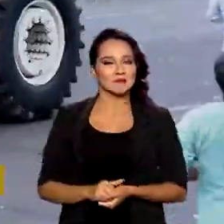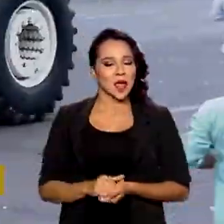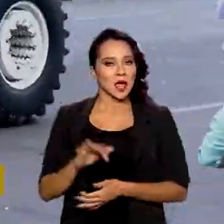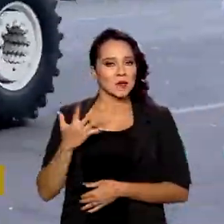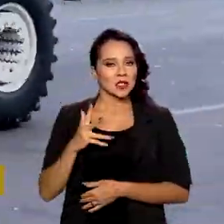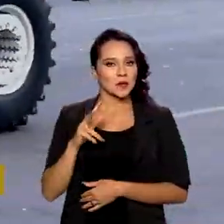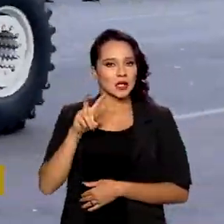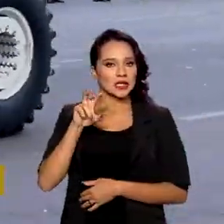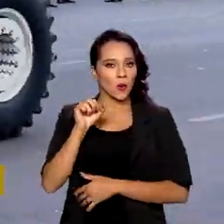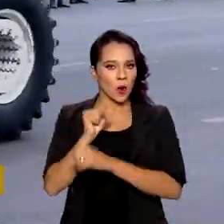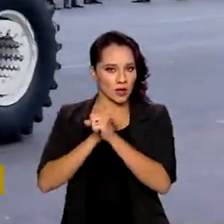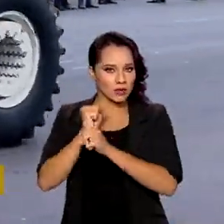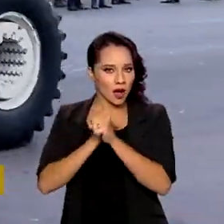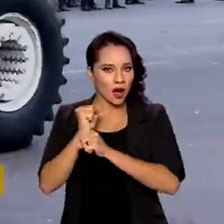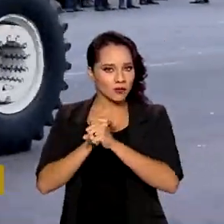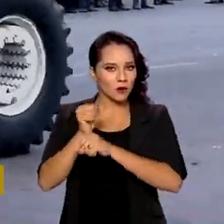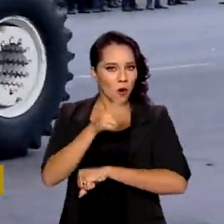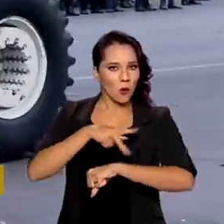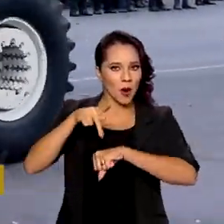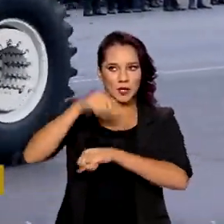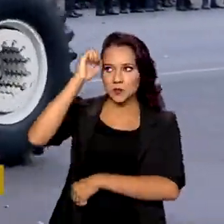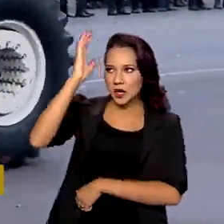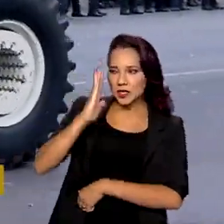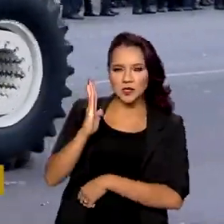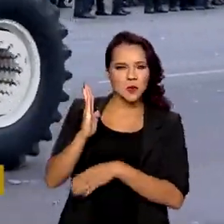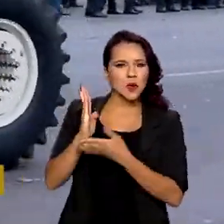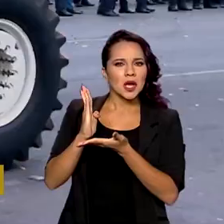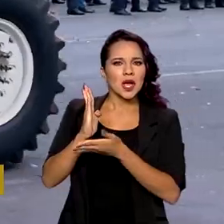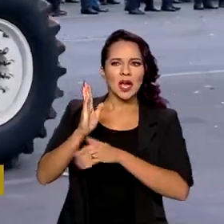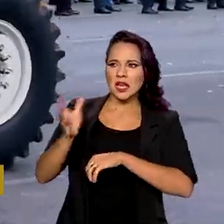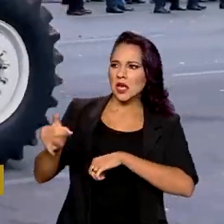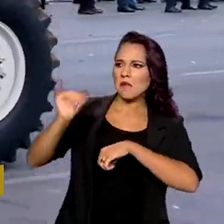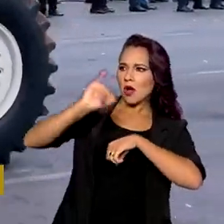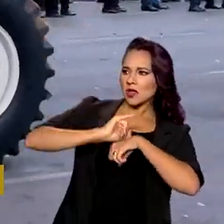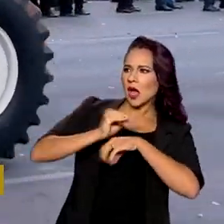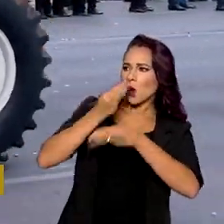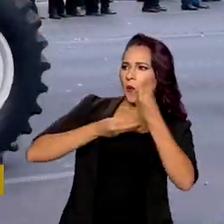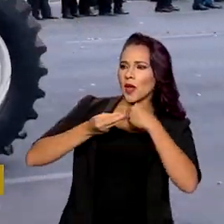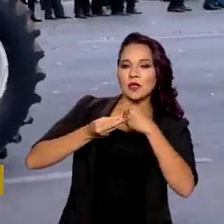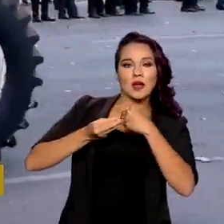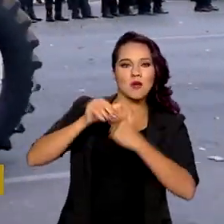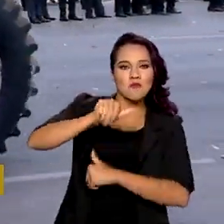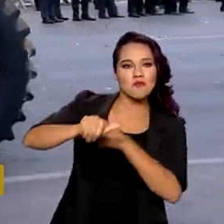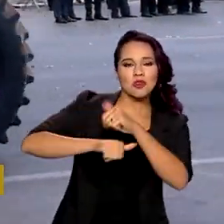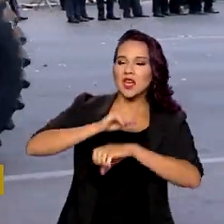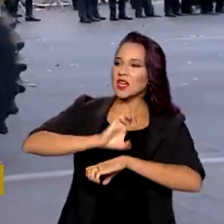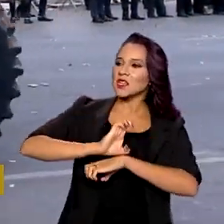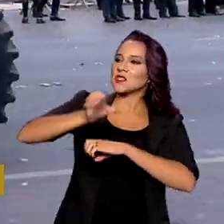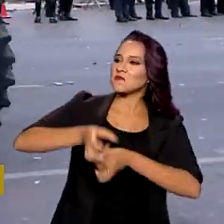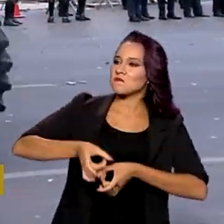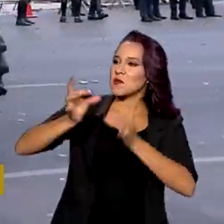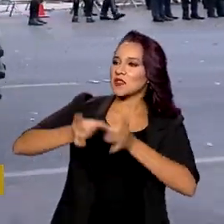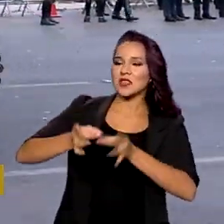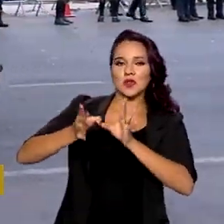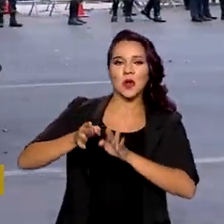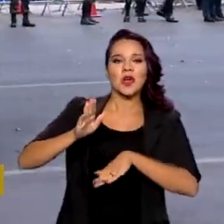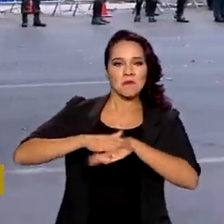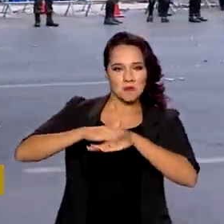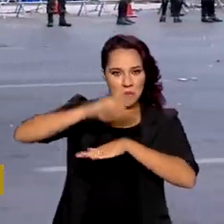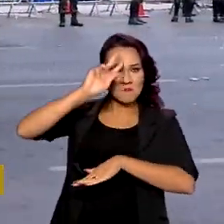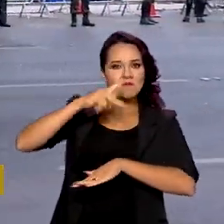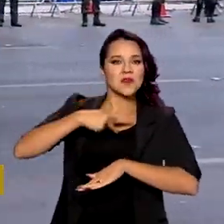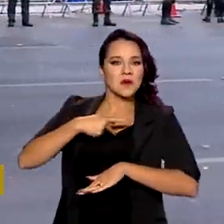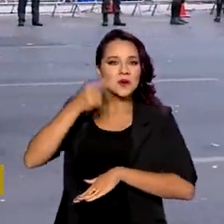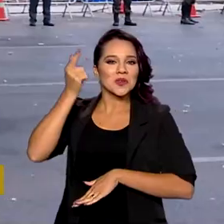de 50 anos, o país deixou de ser importador de alimentos para se tornar